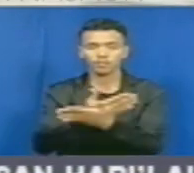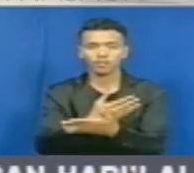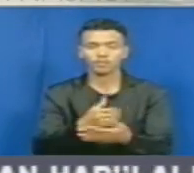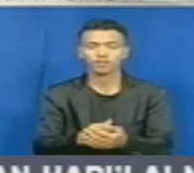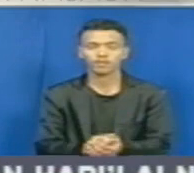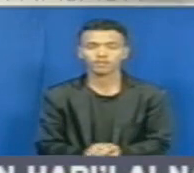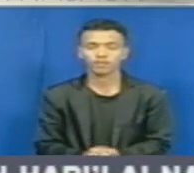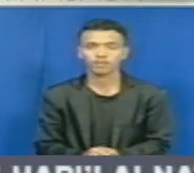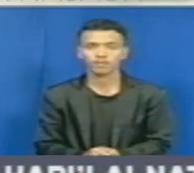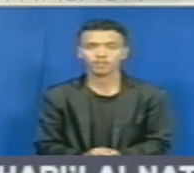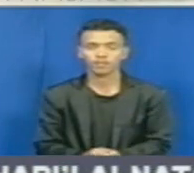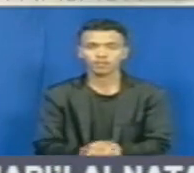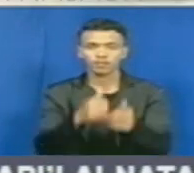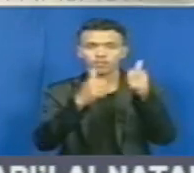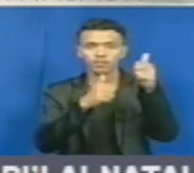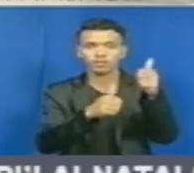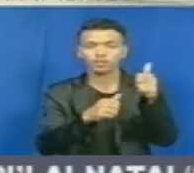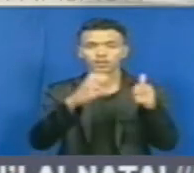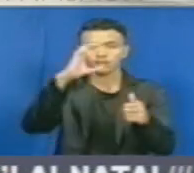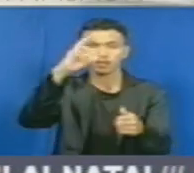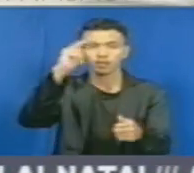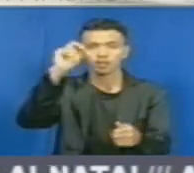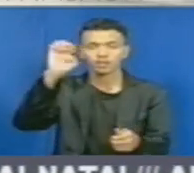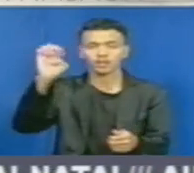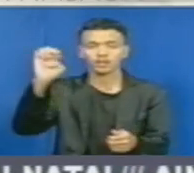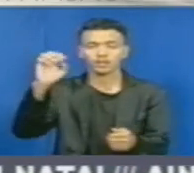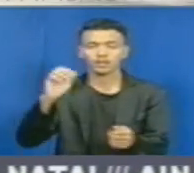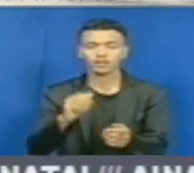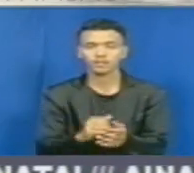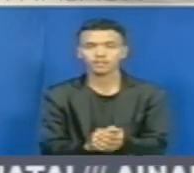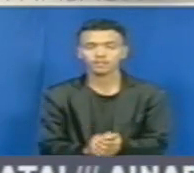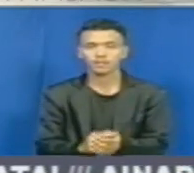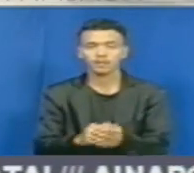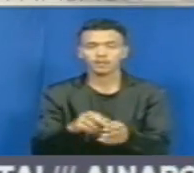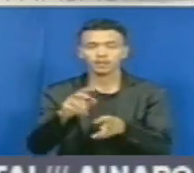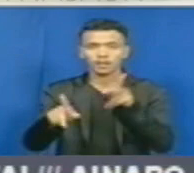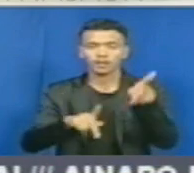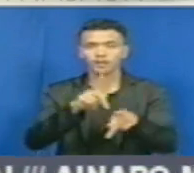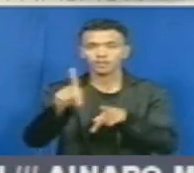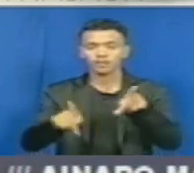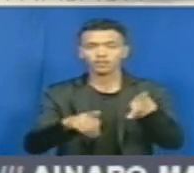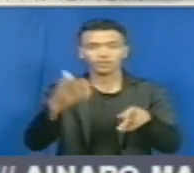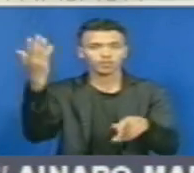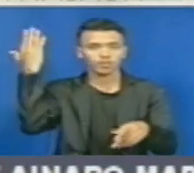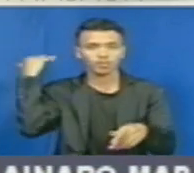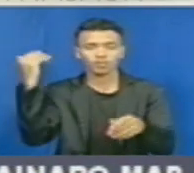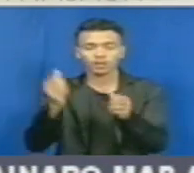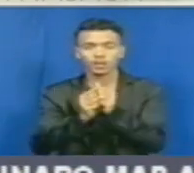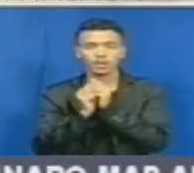terminando. Tuir supervisão CNE, catac. Eleitores CNB macatuam, né? Há